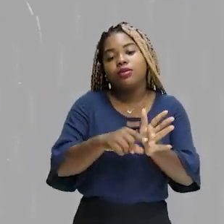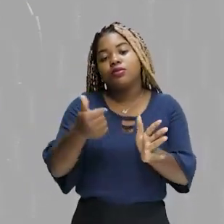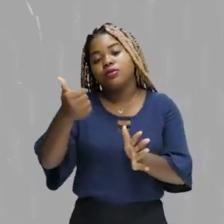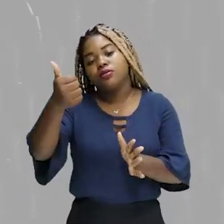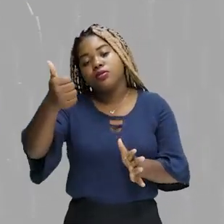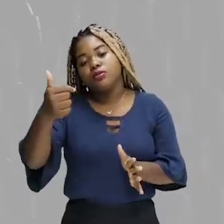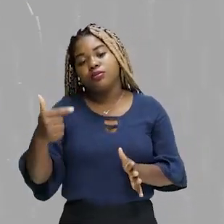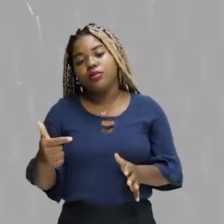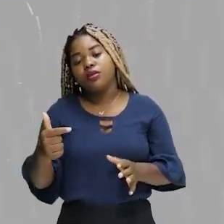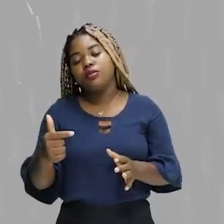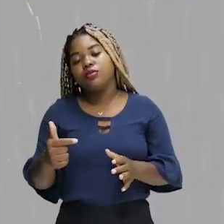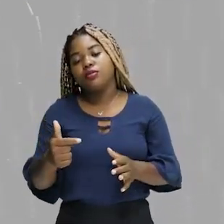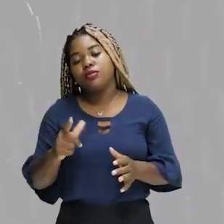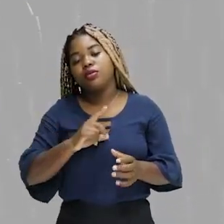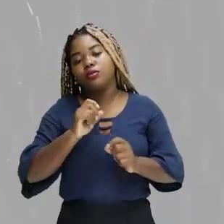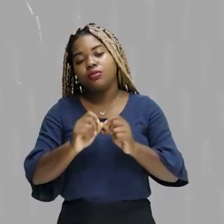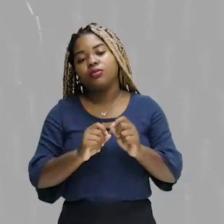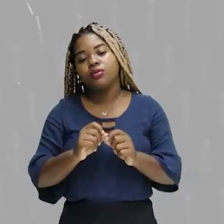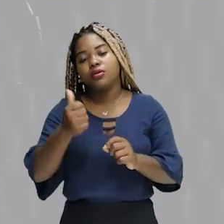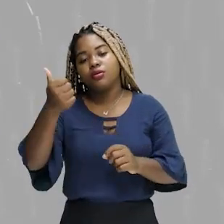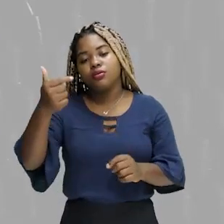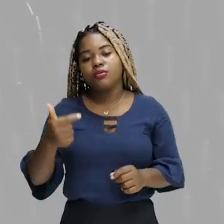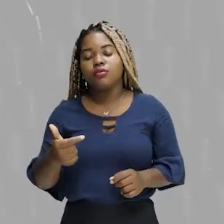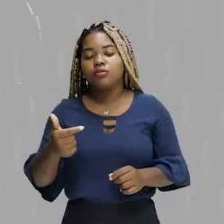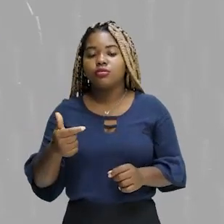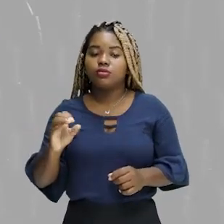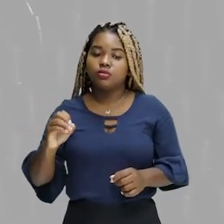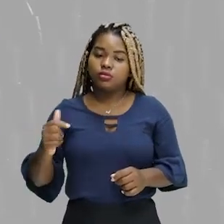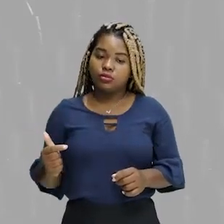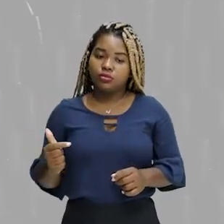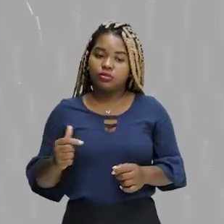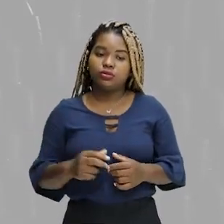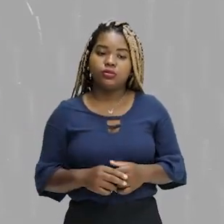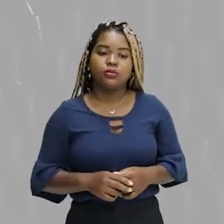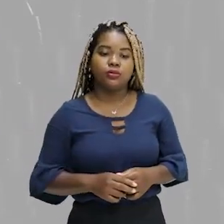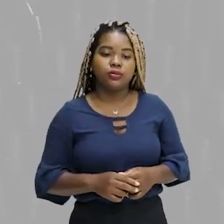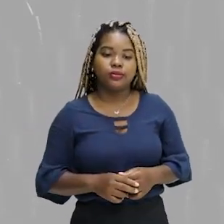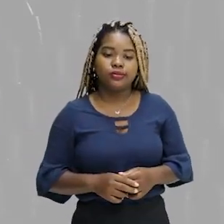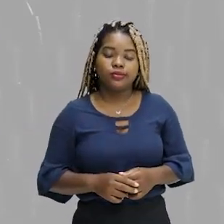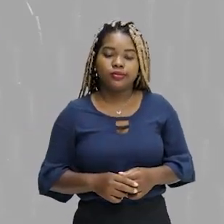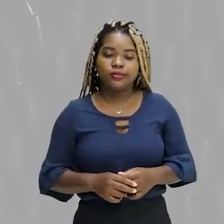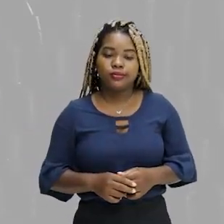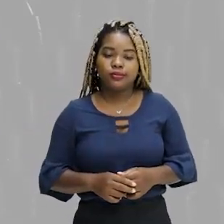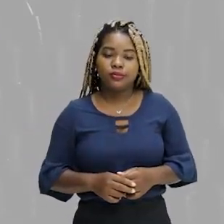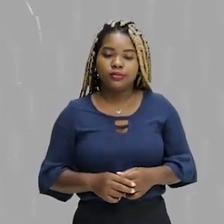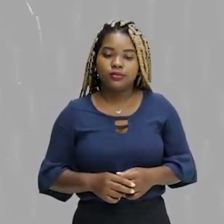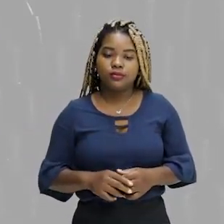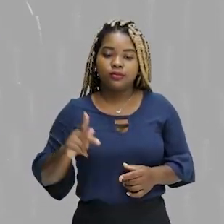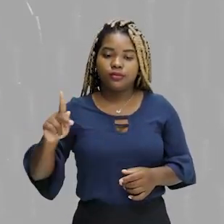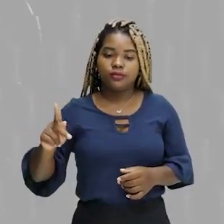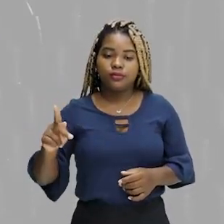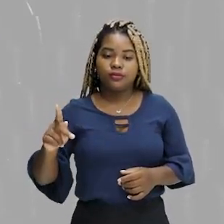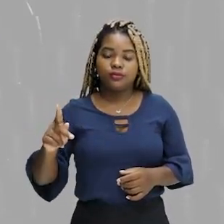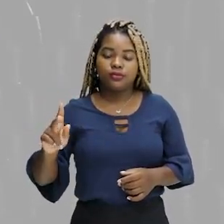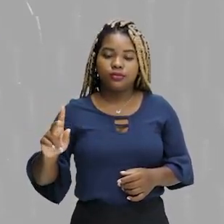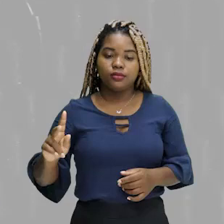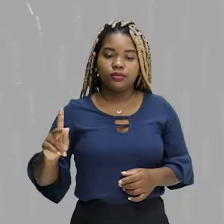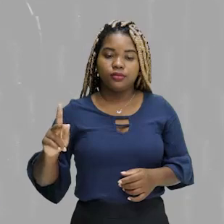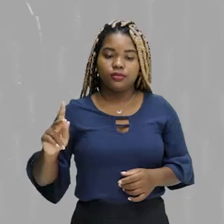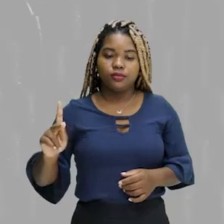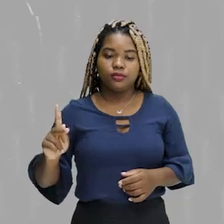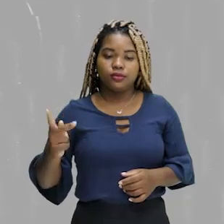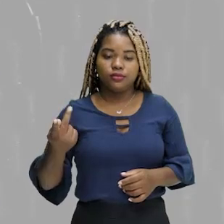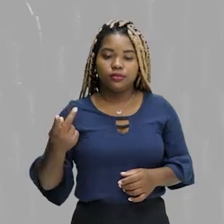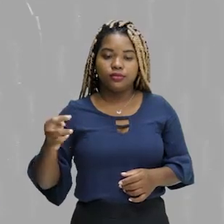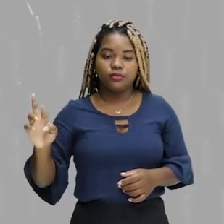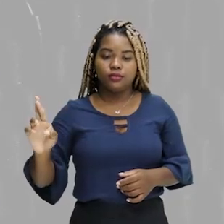sobrar meio mol de O2. E no lado aqui do produto, olha só,